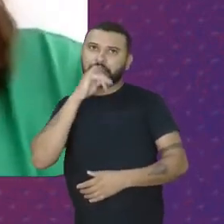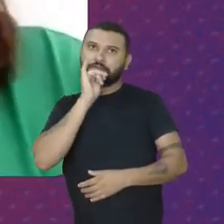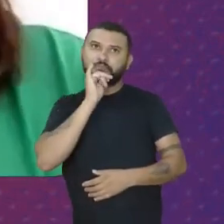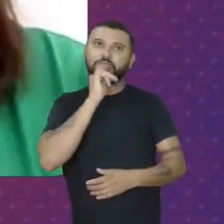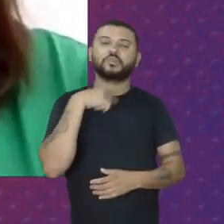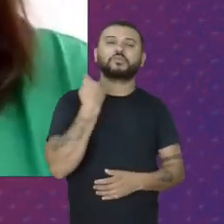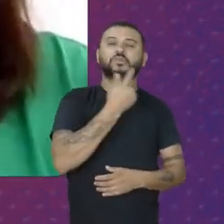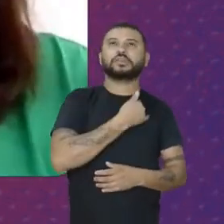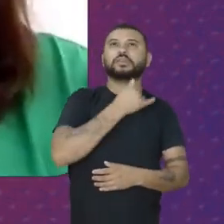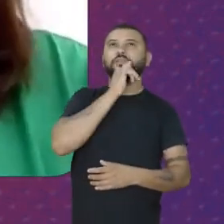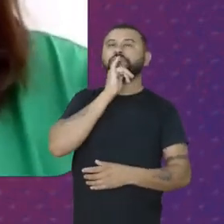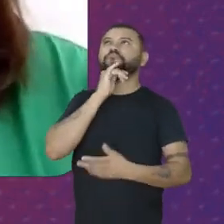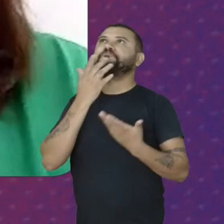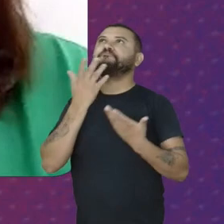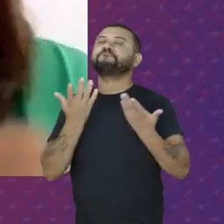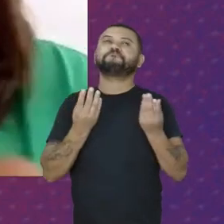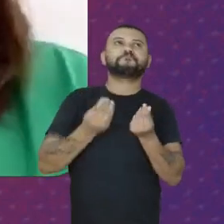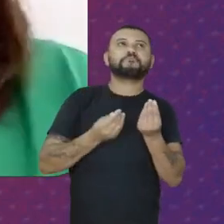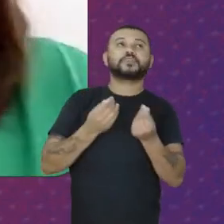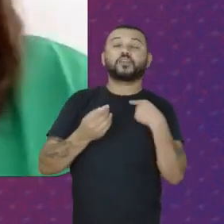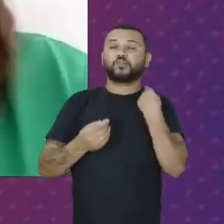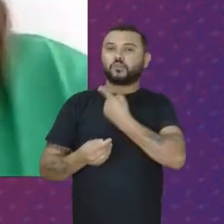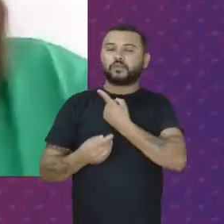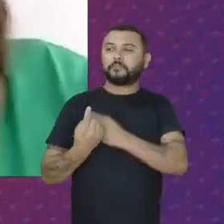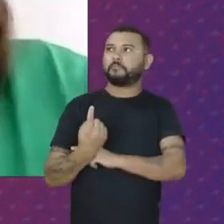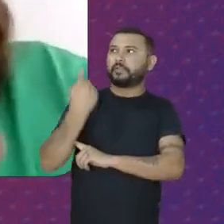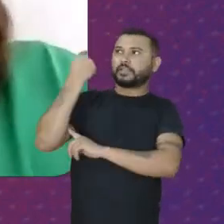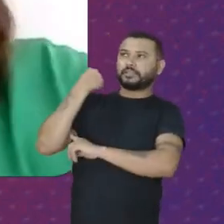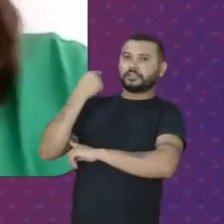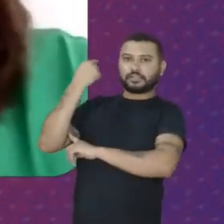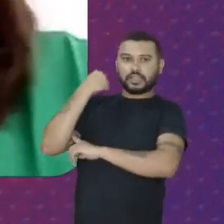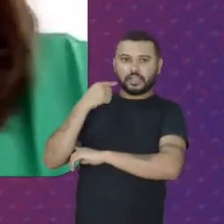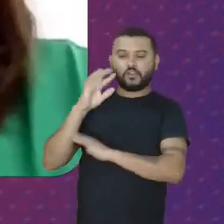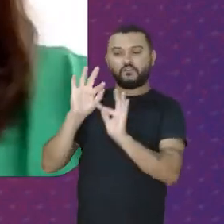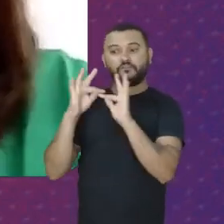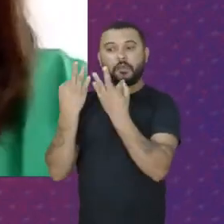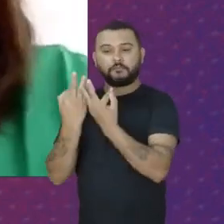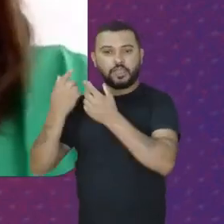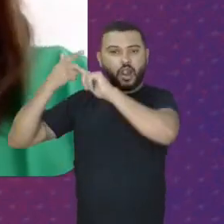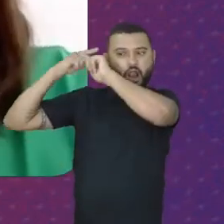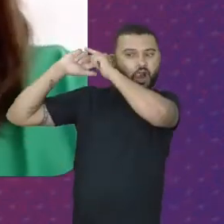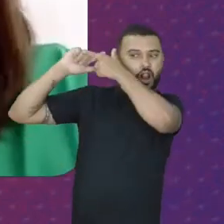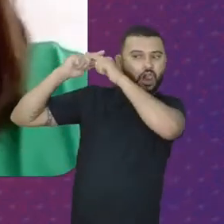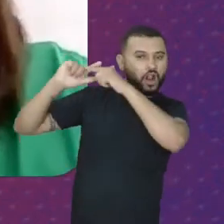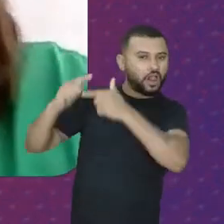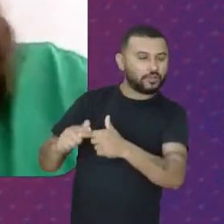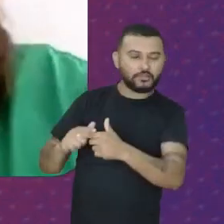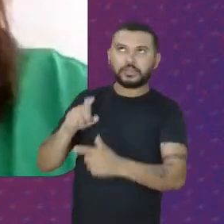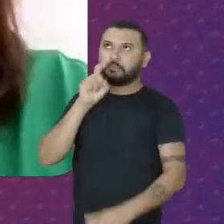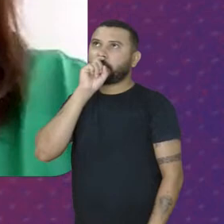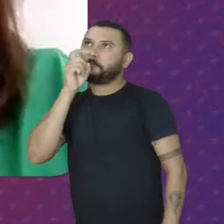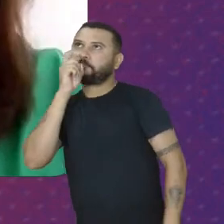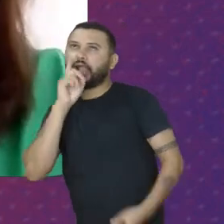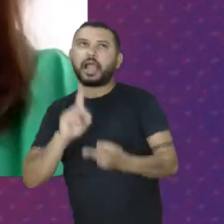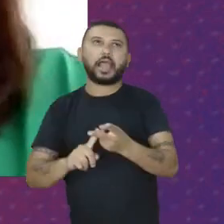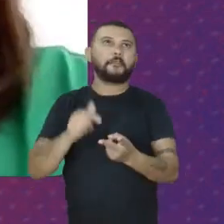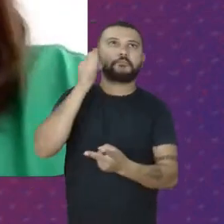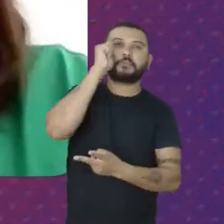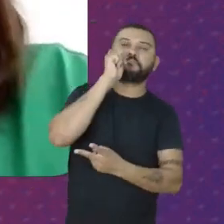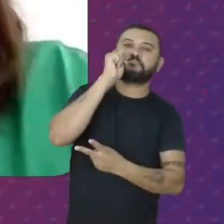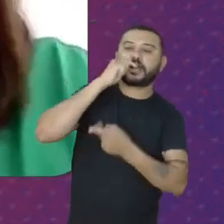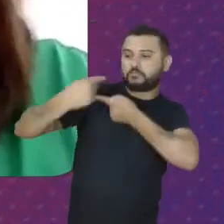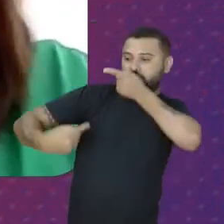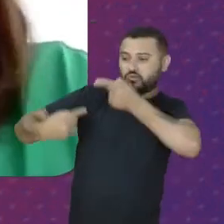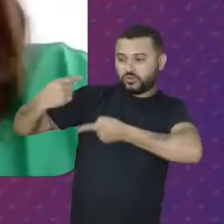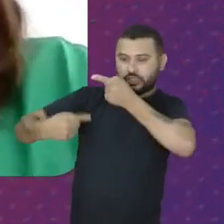nenhuma, eu diria assim, trajetória familiar de tio, de pais, de mães,